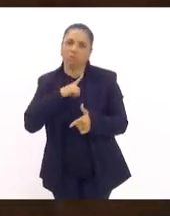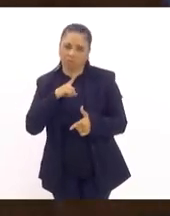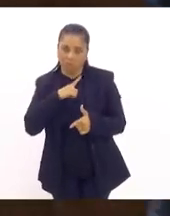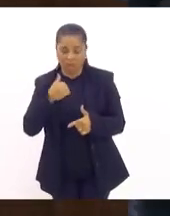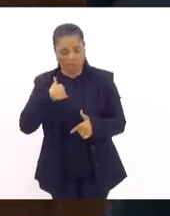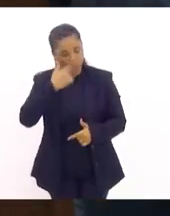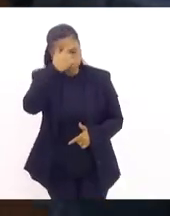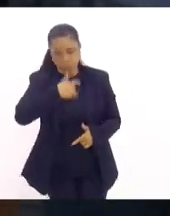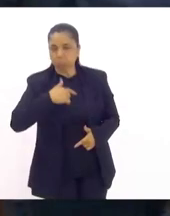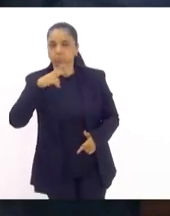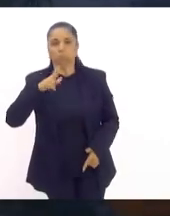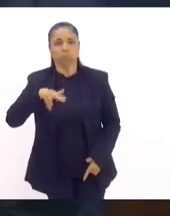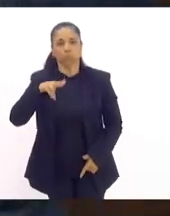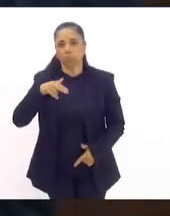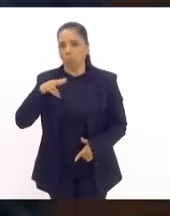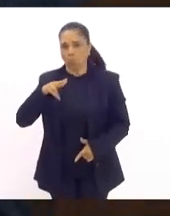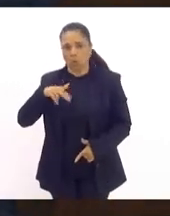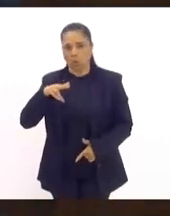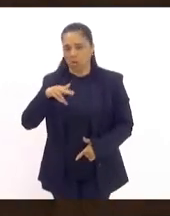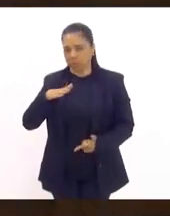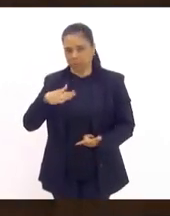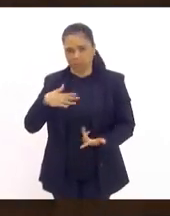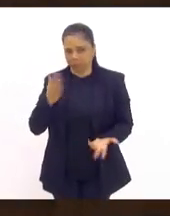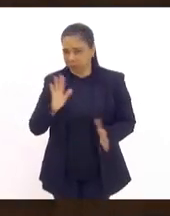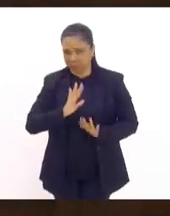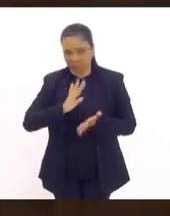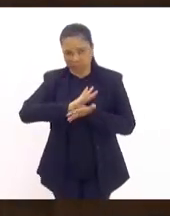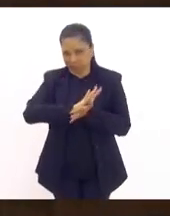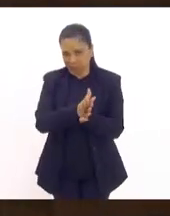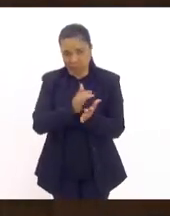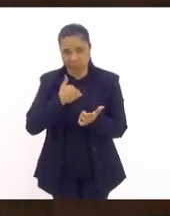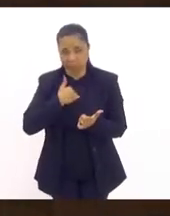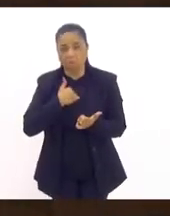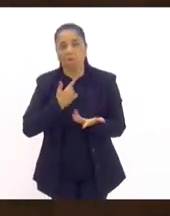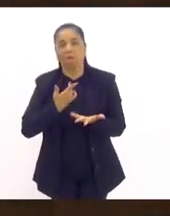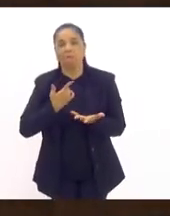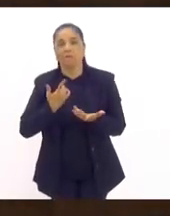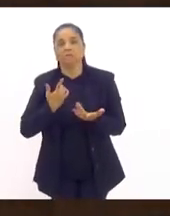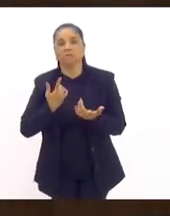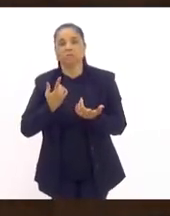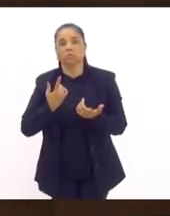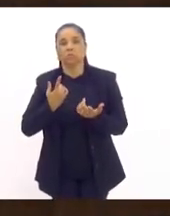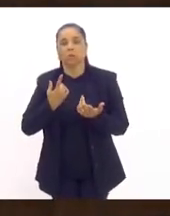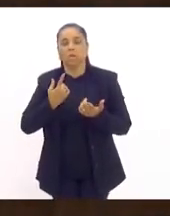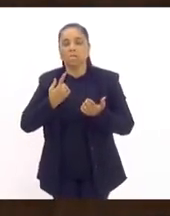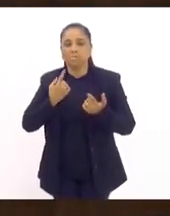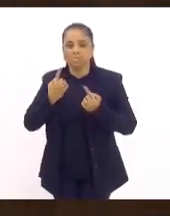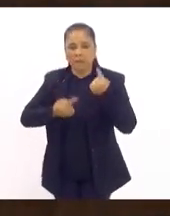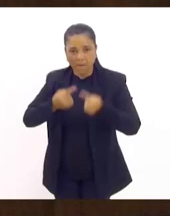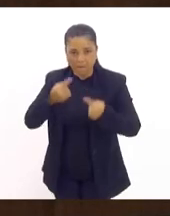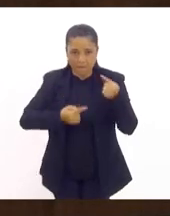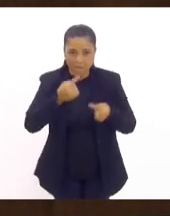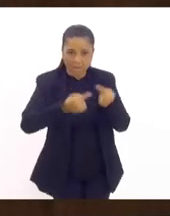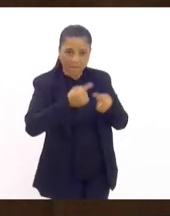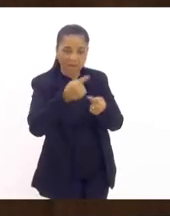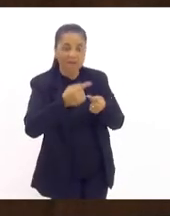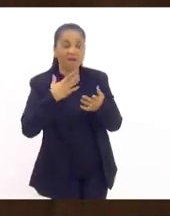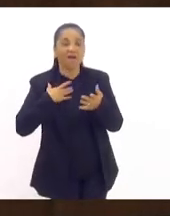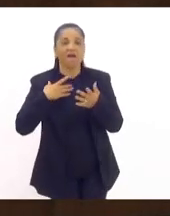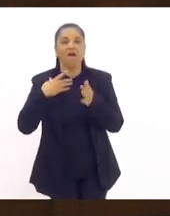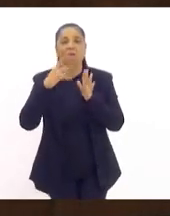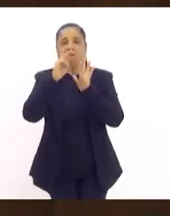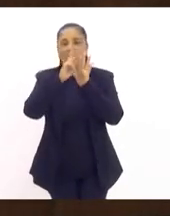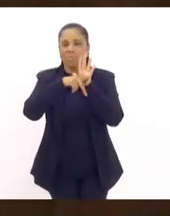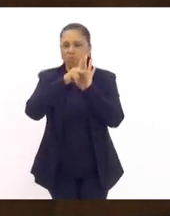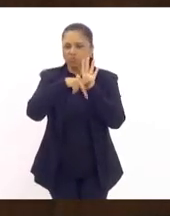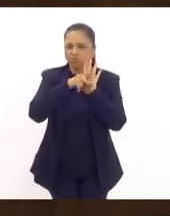tive esse complexo, brinco com isso, mas realmente é um projeto ainda mais vindo do